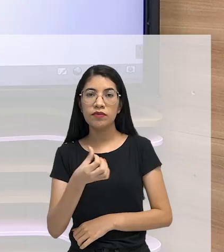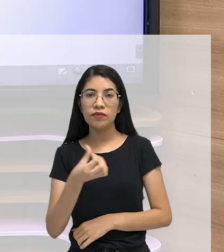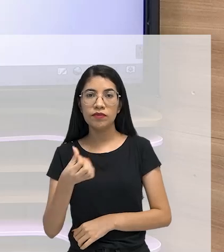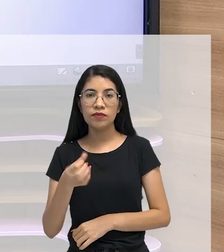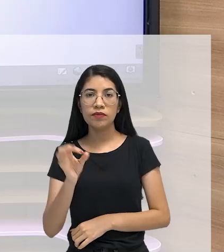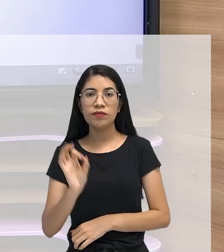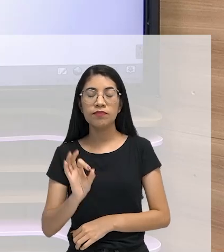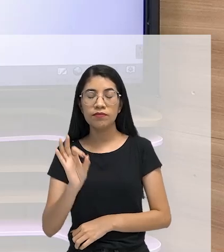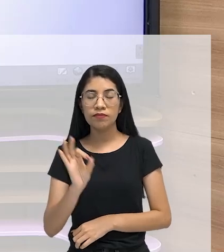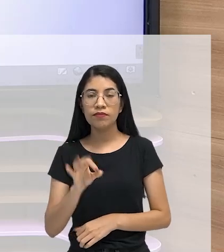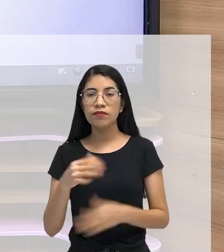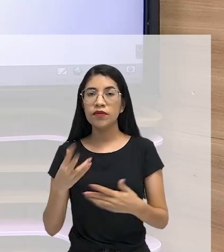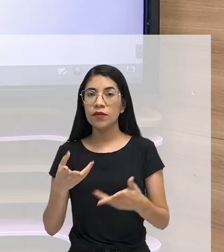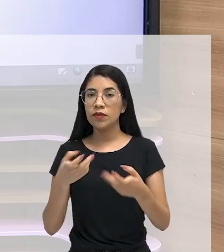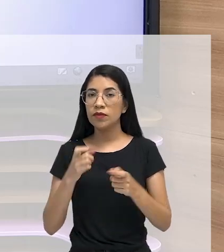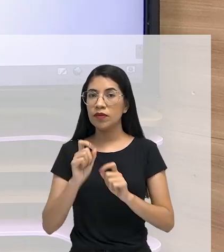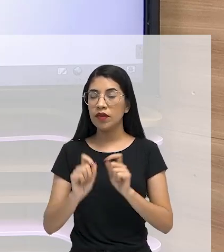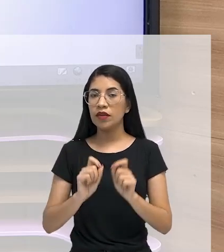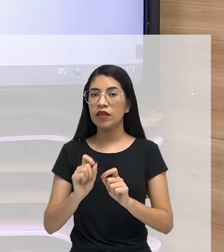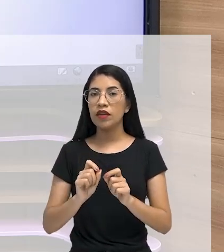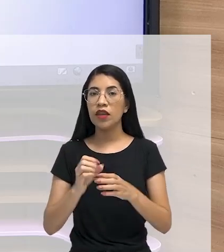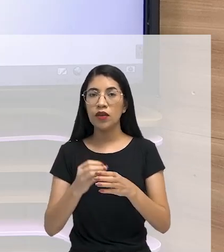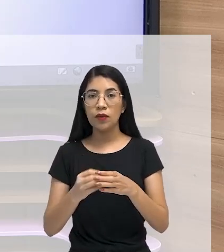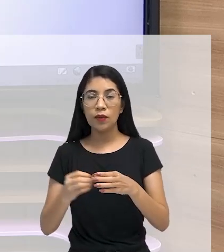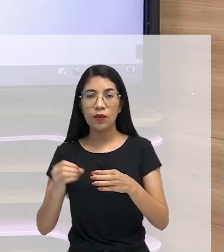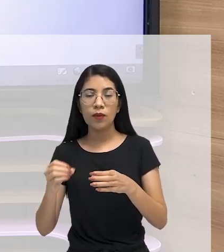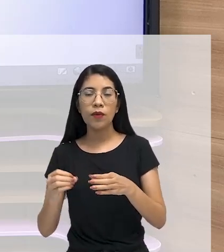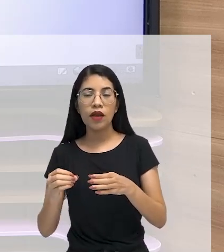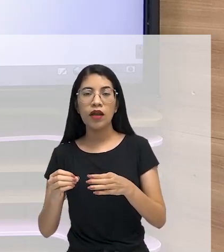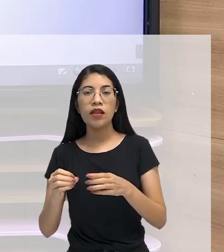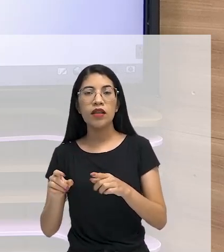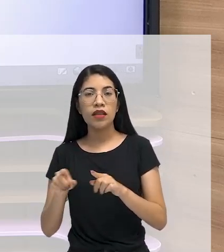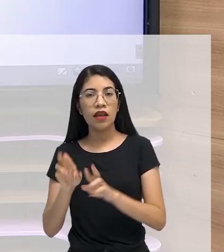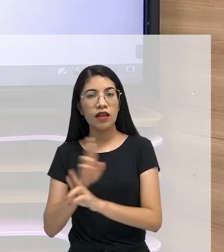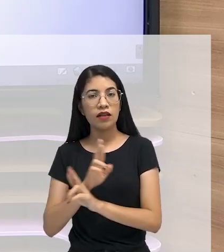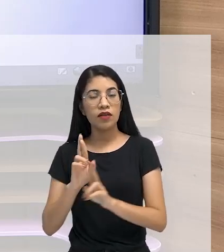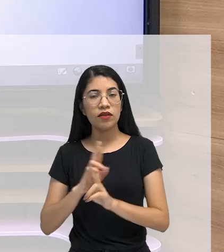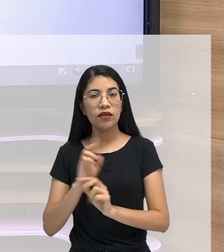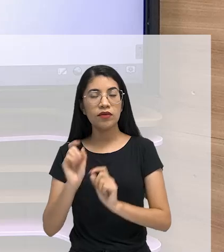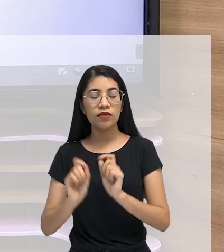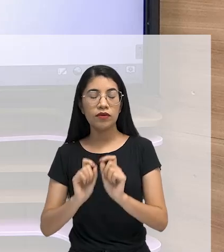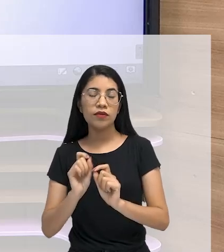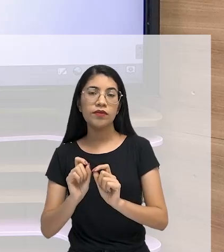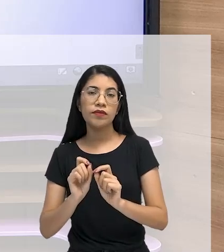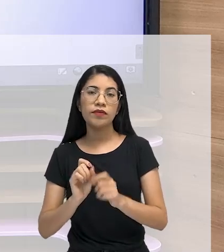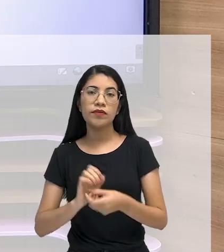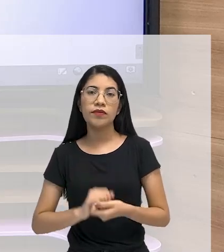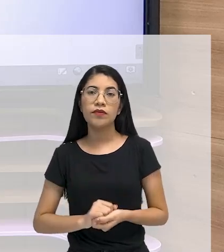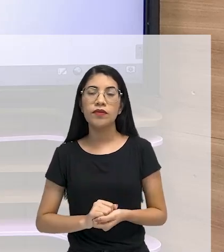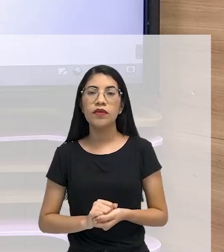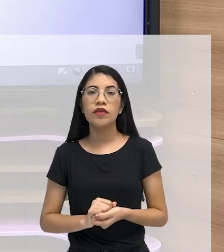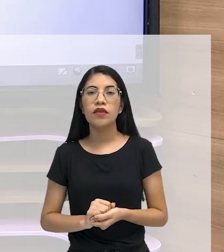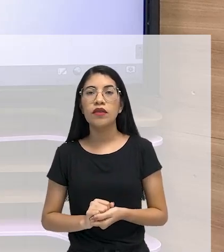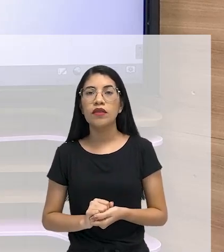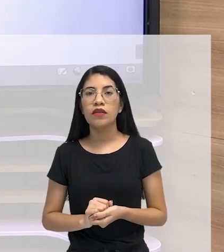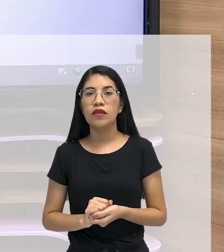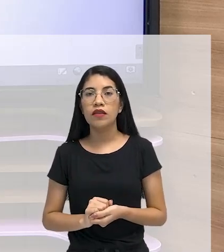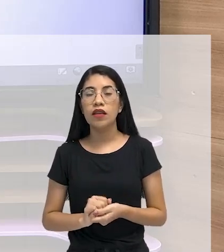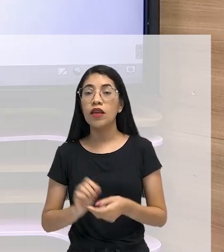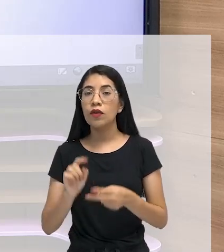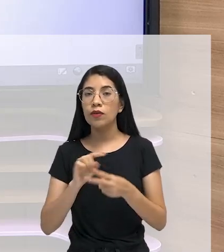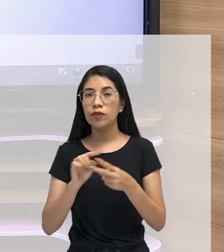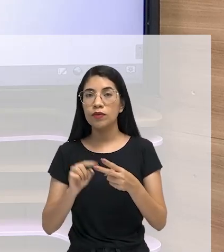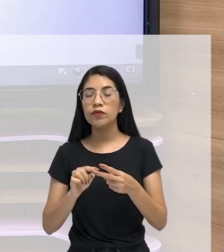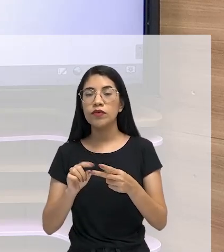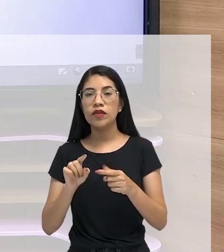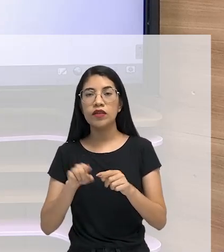16,66%. Então vocês perceberam que o evento ele está diretamente relacionado com essas duas